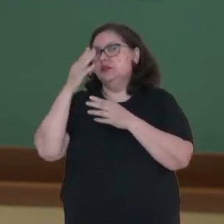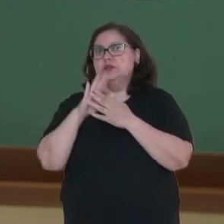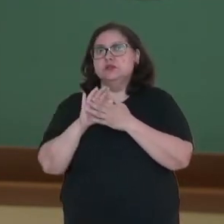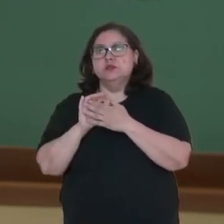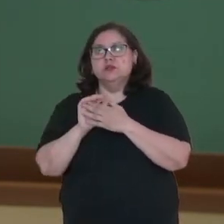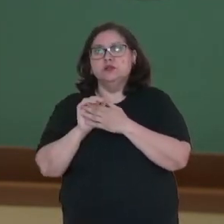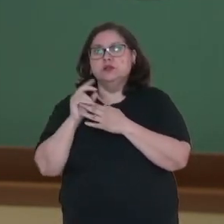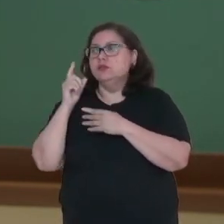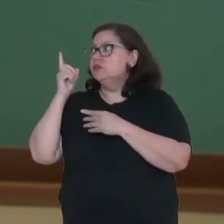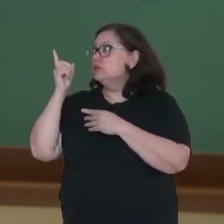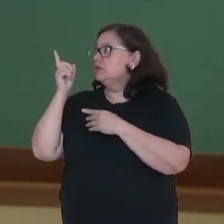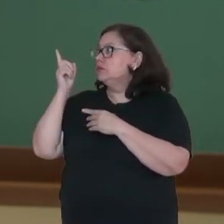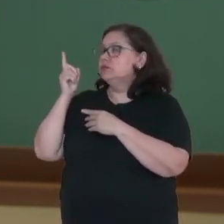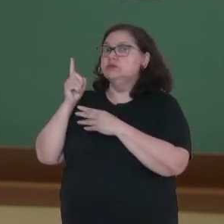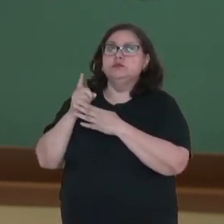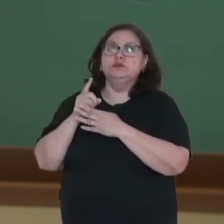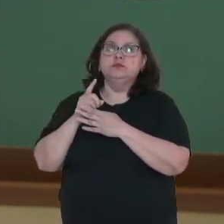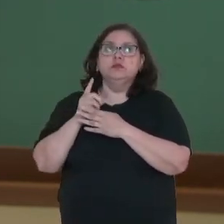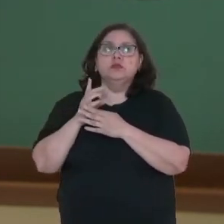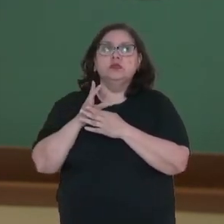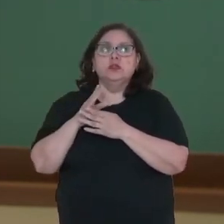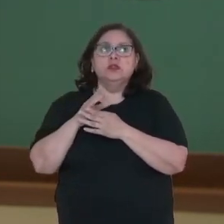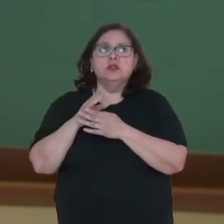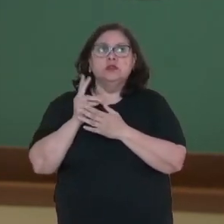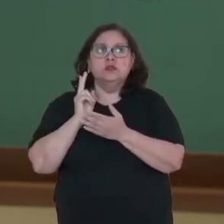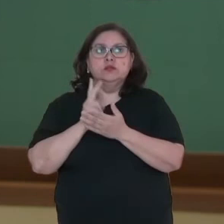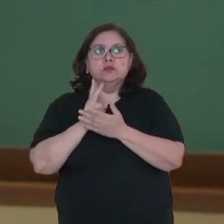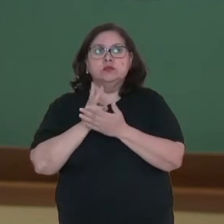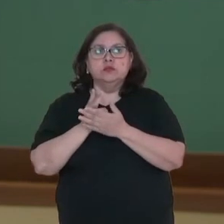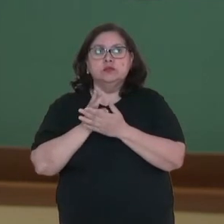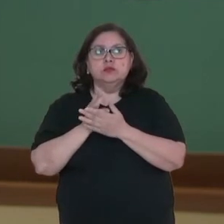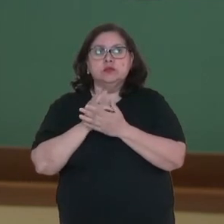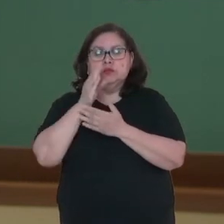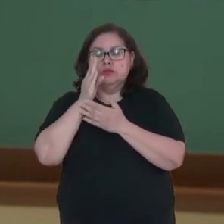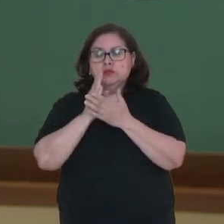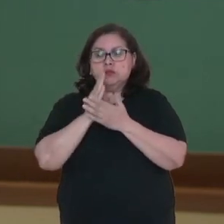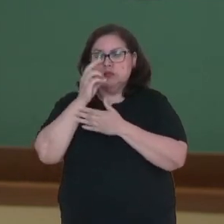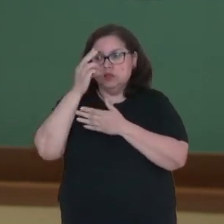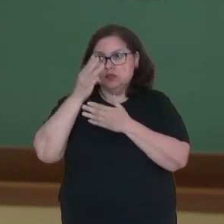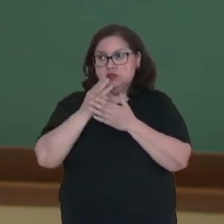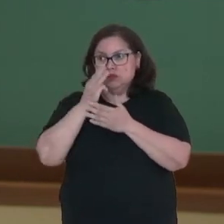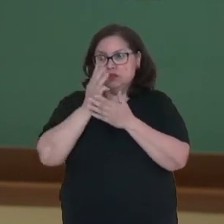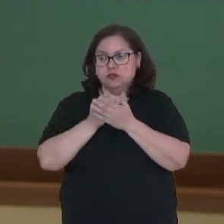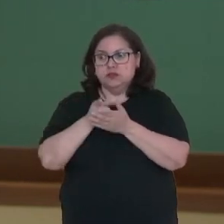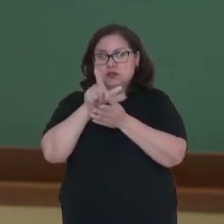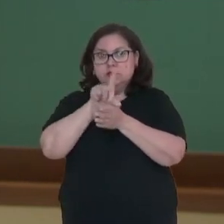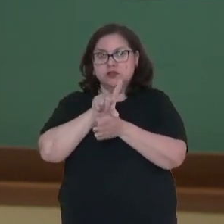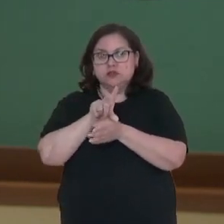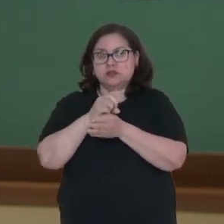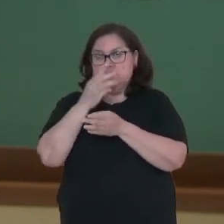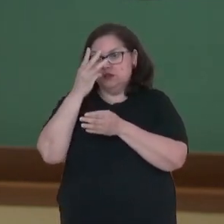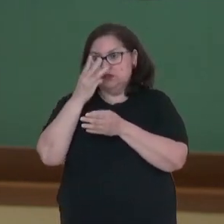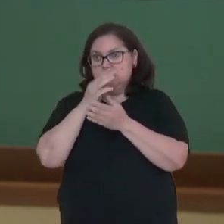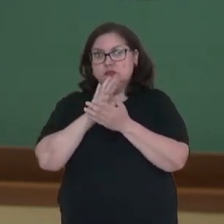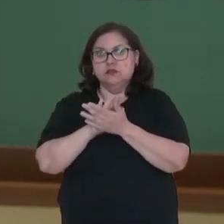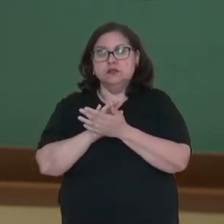Tá aqui, ó, 3. O coeficiente estequiométrico dos íons cálcio é